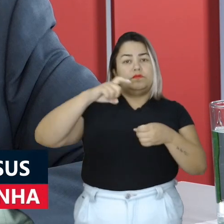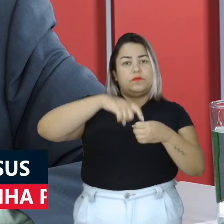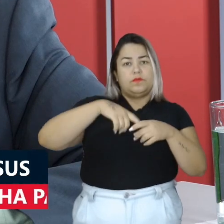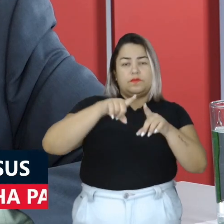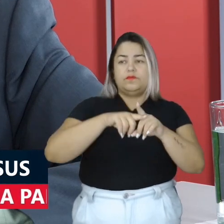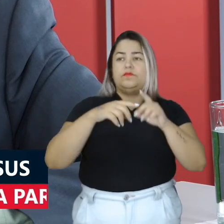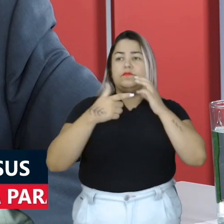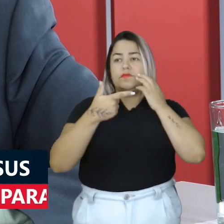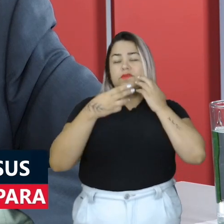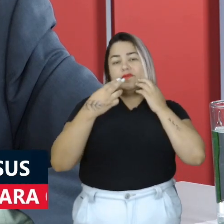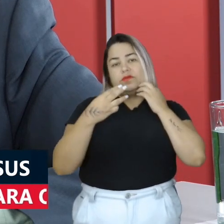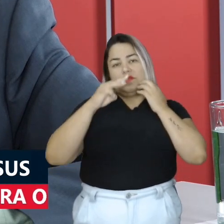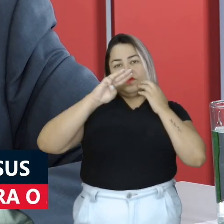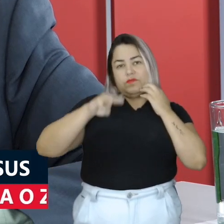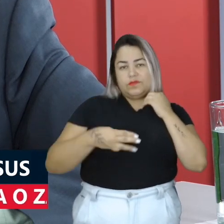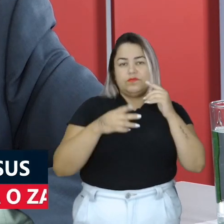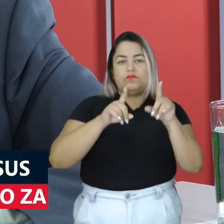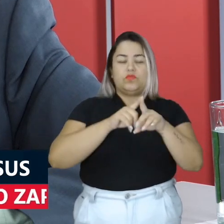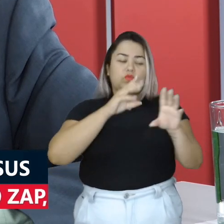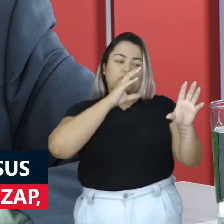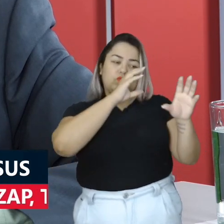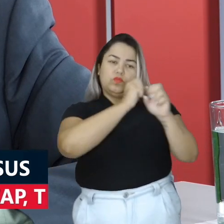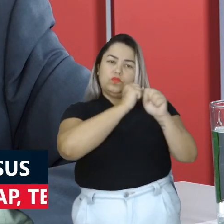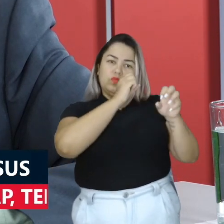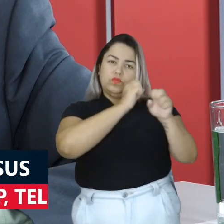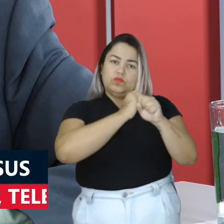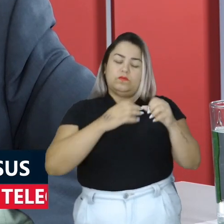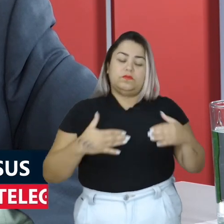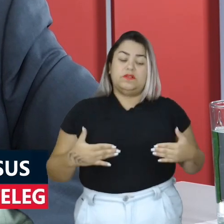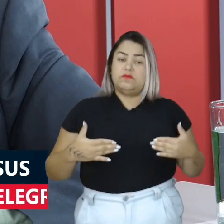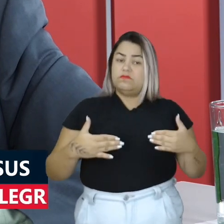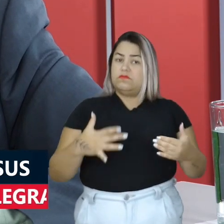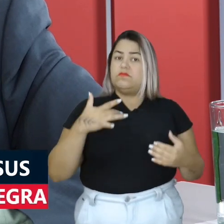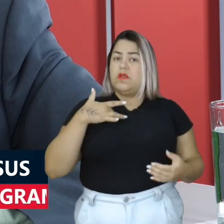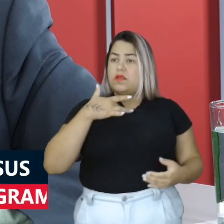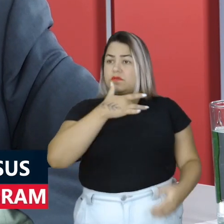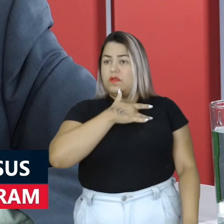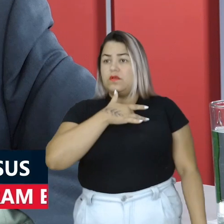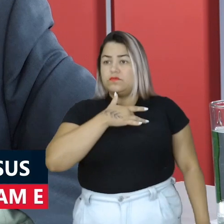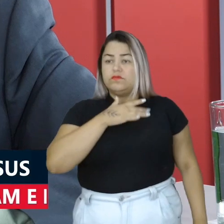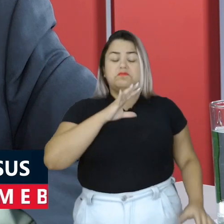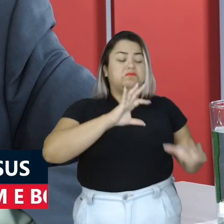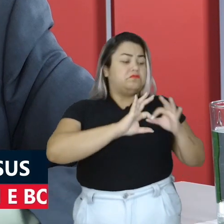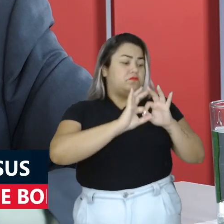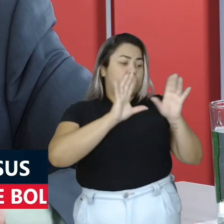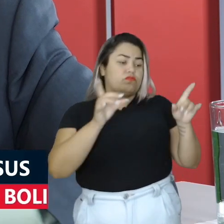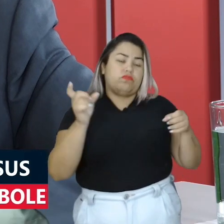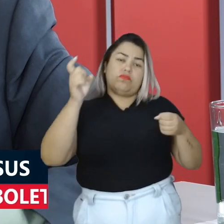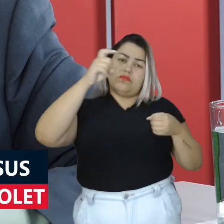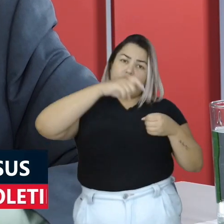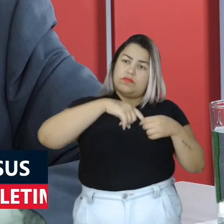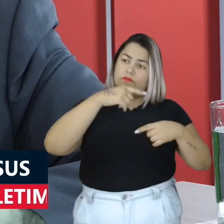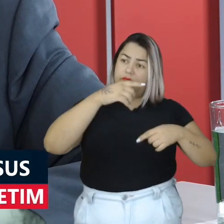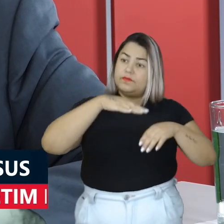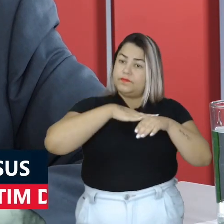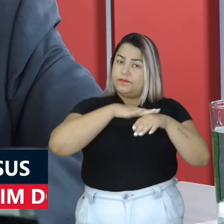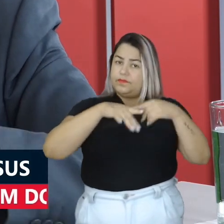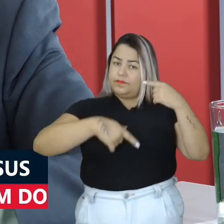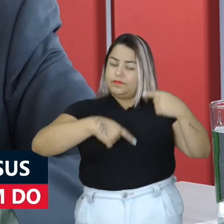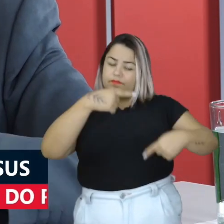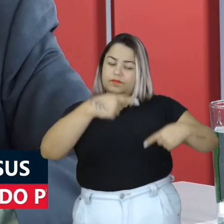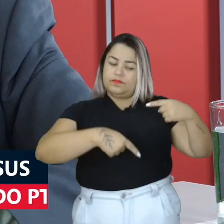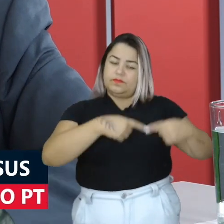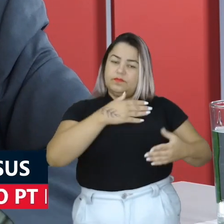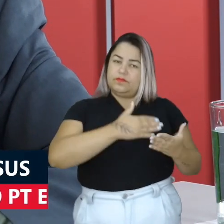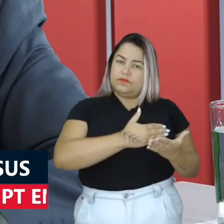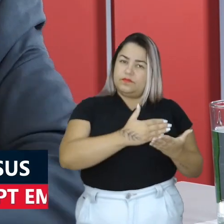bilhões a mais no orçamento do Ministério da Saúde. Então, isso permitiu, retomando o diálogo com estados e municípios,